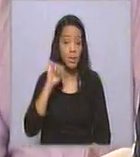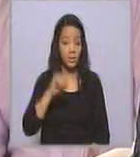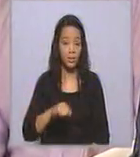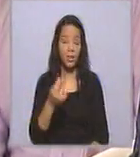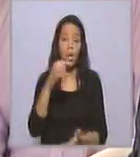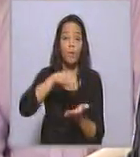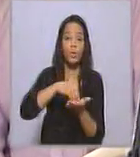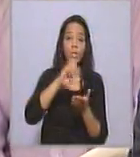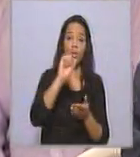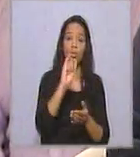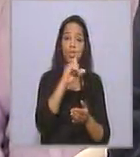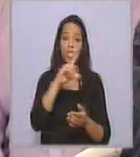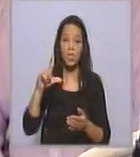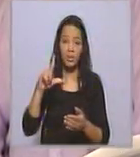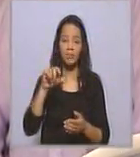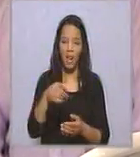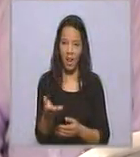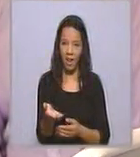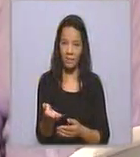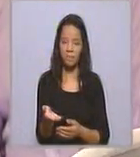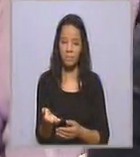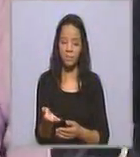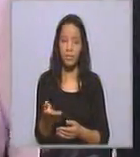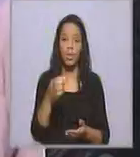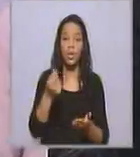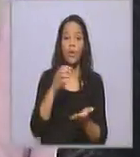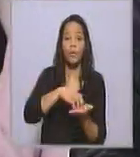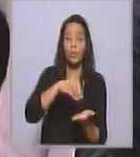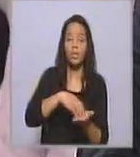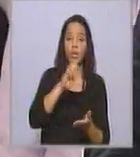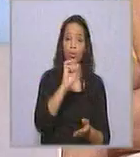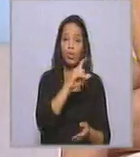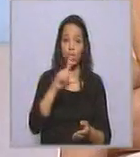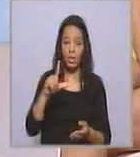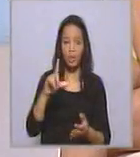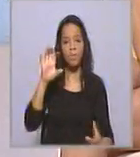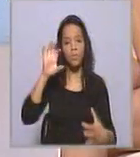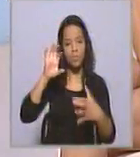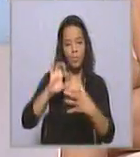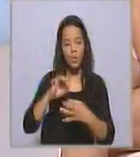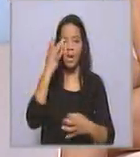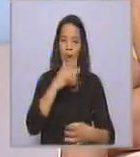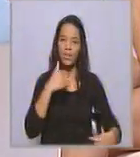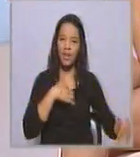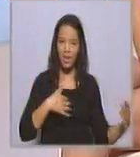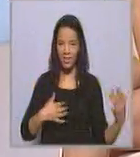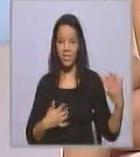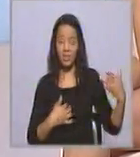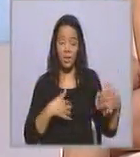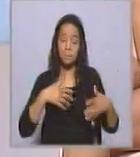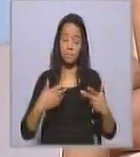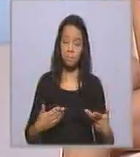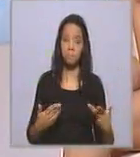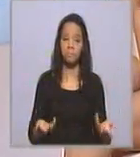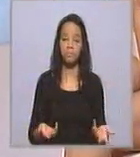Fundação do Gil. Mostra, dá cá para eu. Exatamente, mostra, aqui mostra. Está. Vamos ter a Fundação do Gil associada ao África Dançar. E